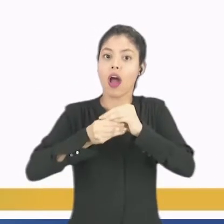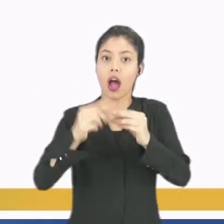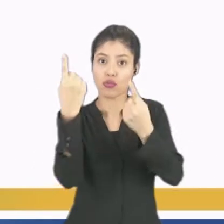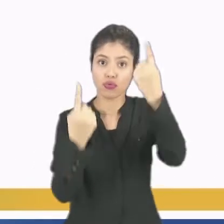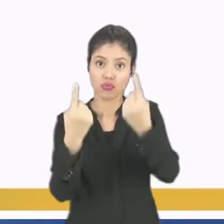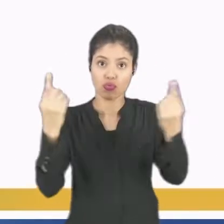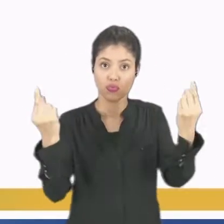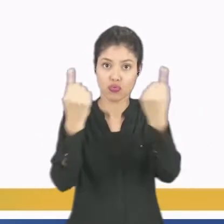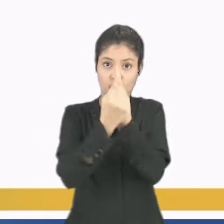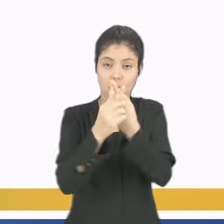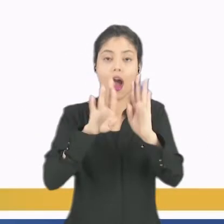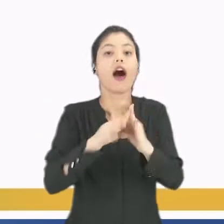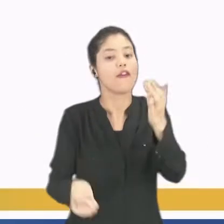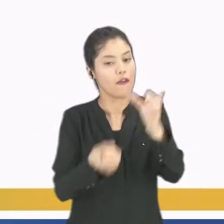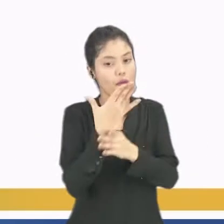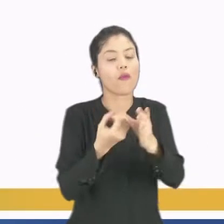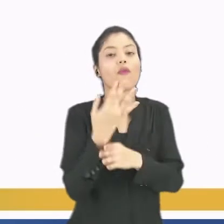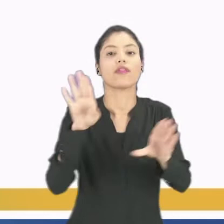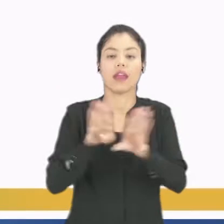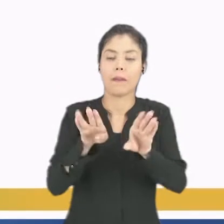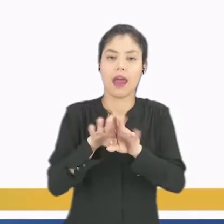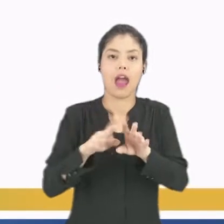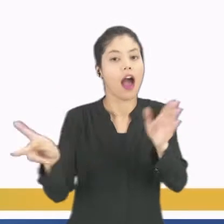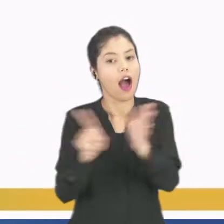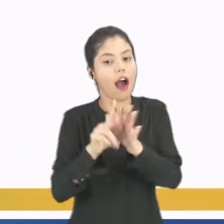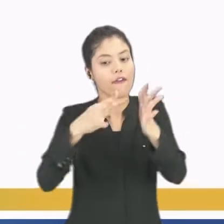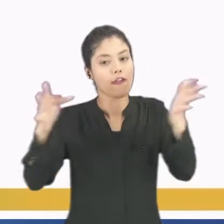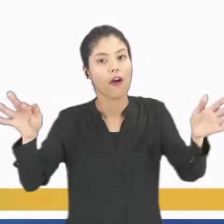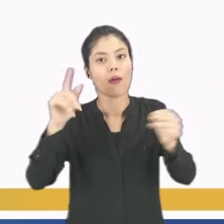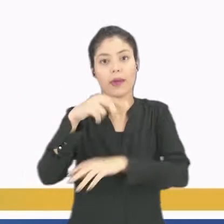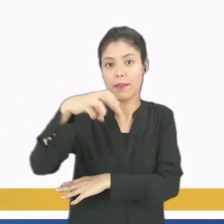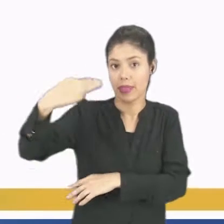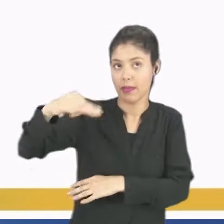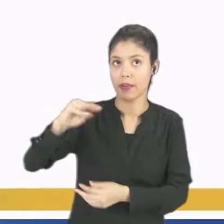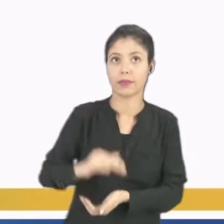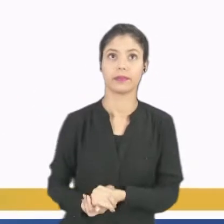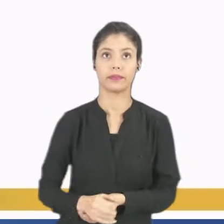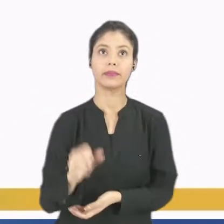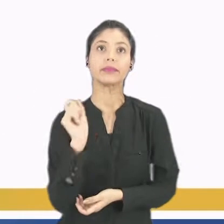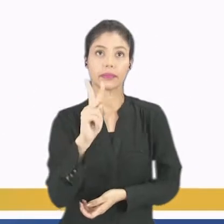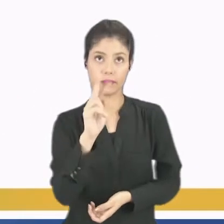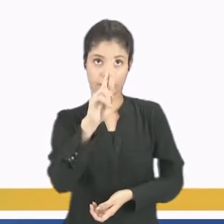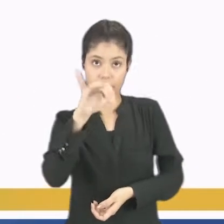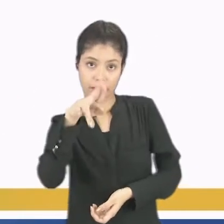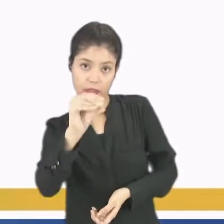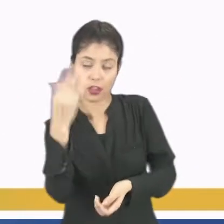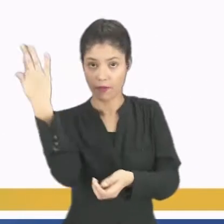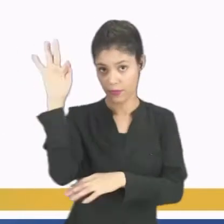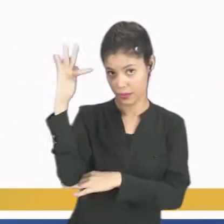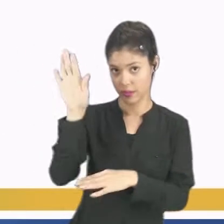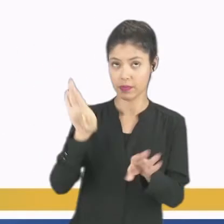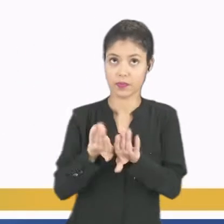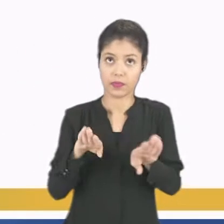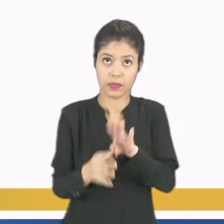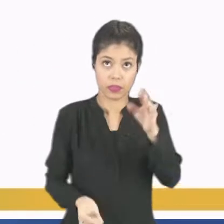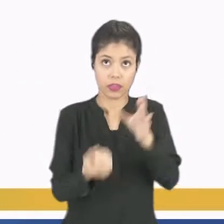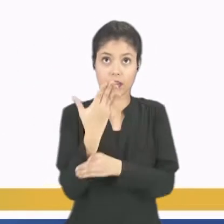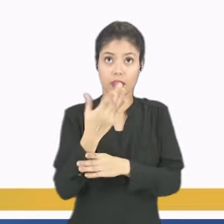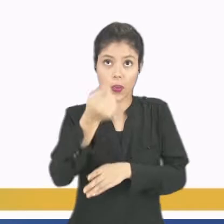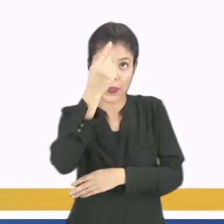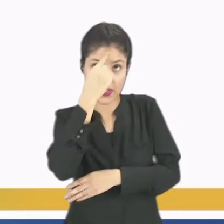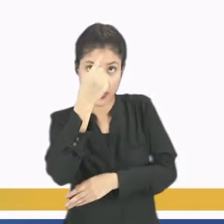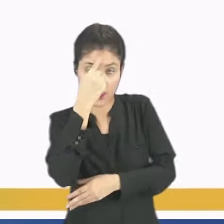permitindo a criação de fórmulas matemáticas. Isso tudo foi devido a René Descartes, ok? Que é um filósofo francês, que é o criador